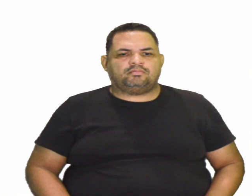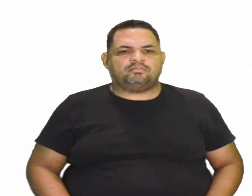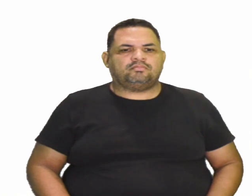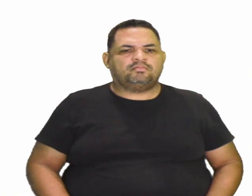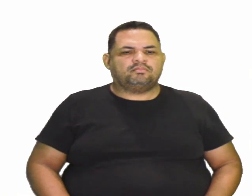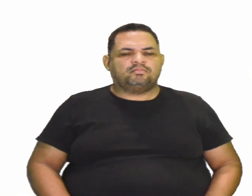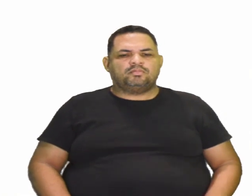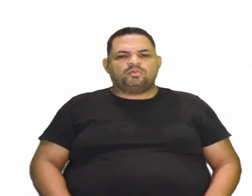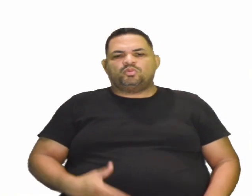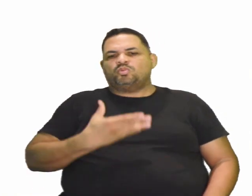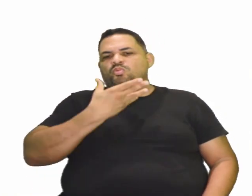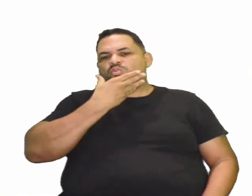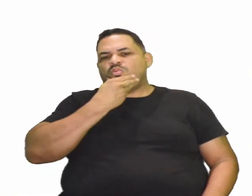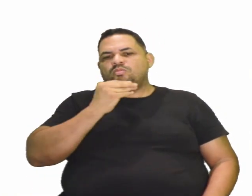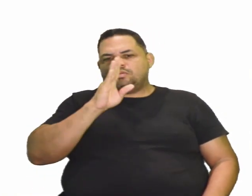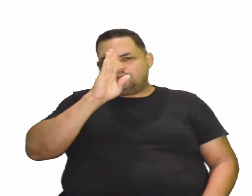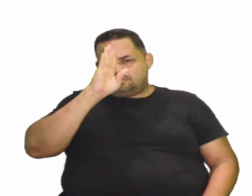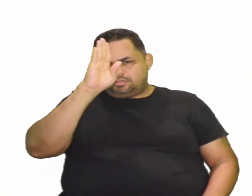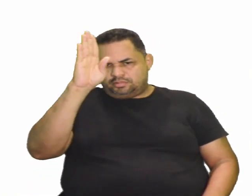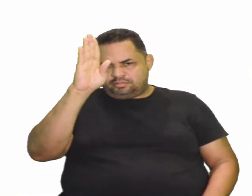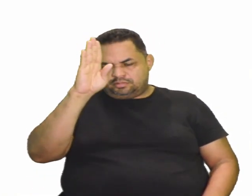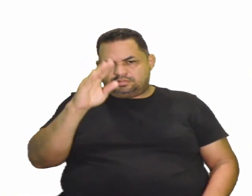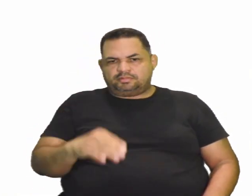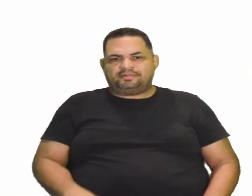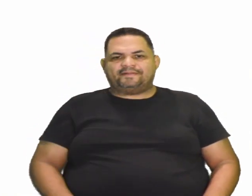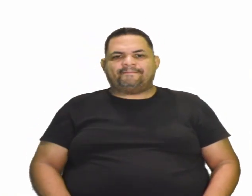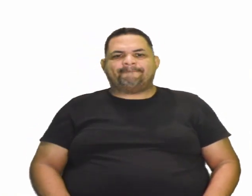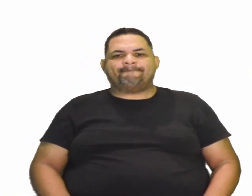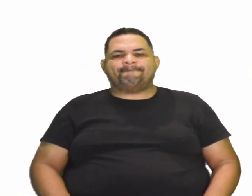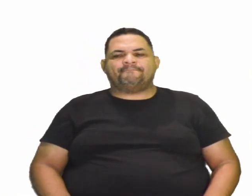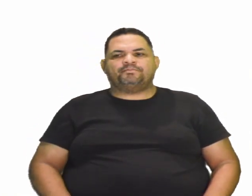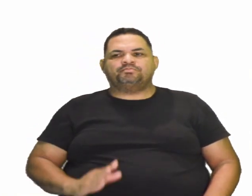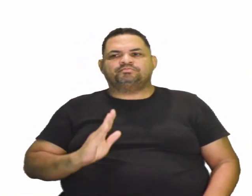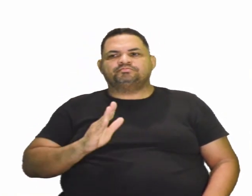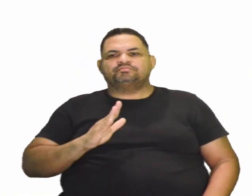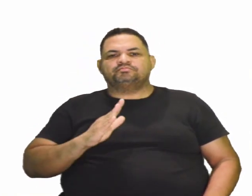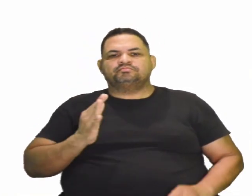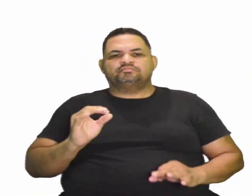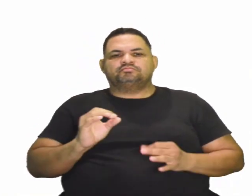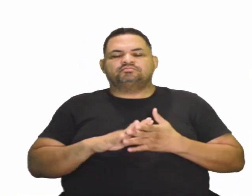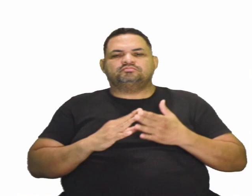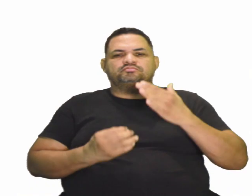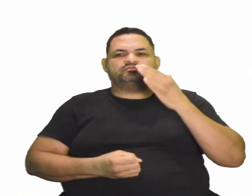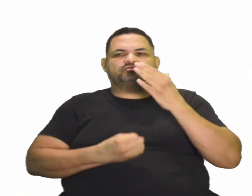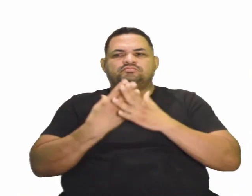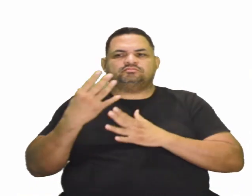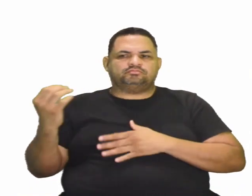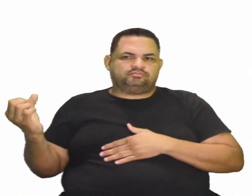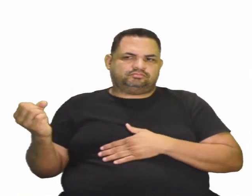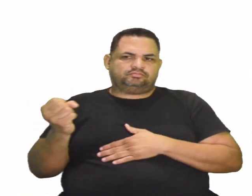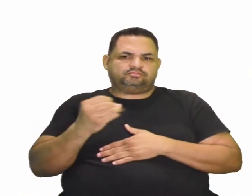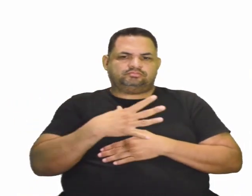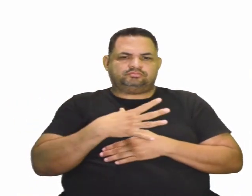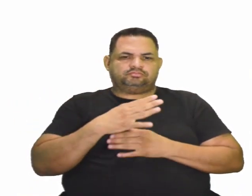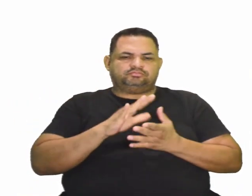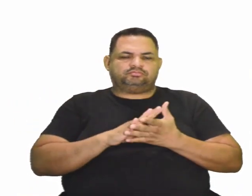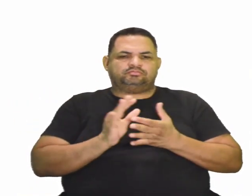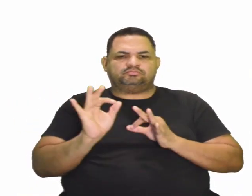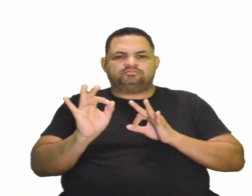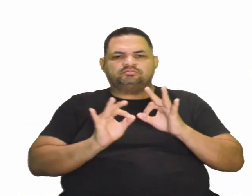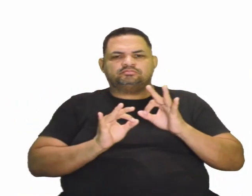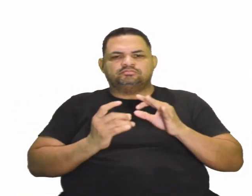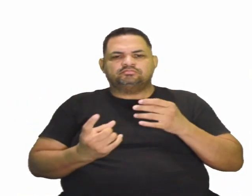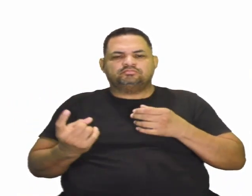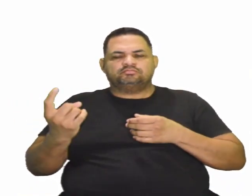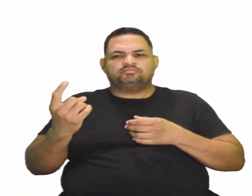o homem como centro. Então, nesse período aí já foram surgindo outros estilos, né?